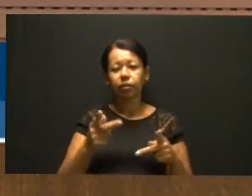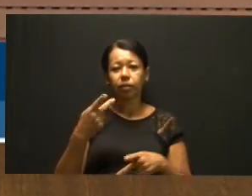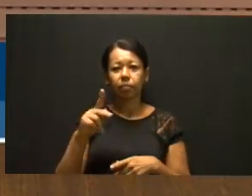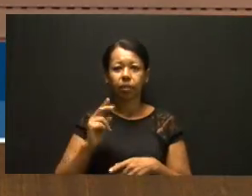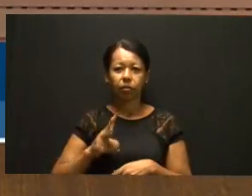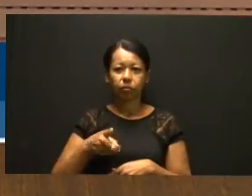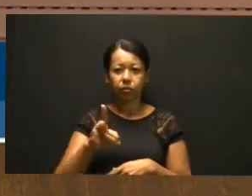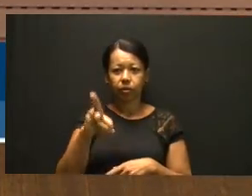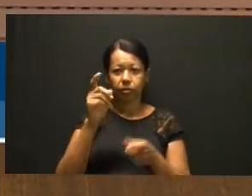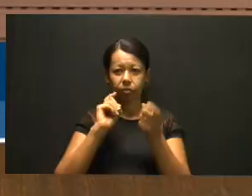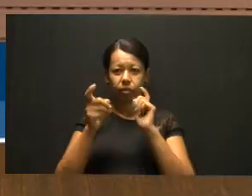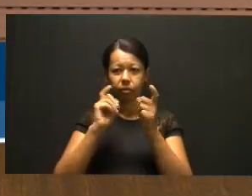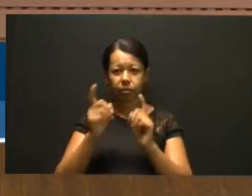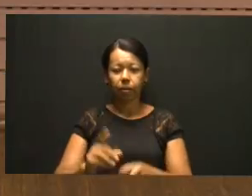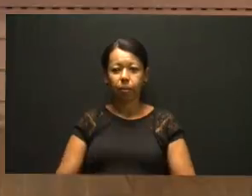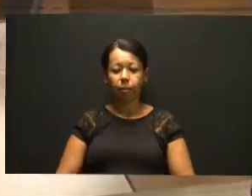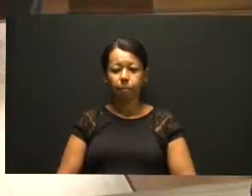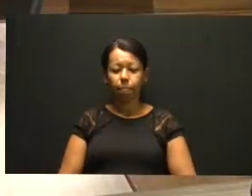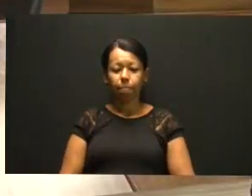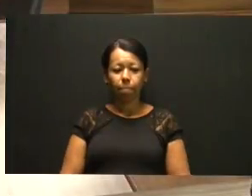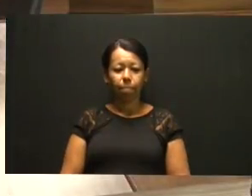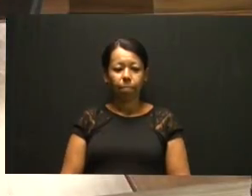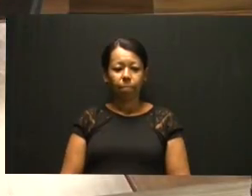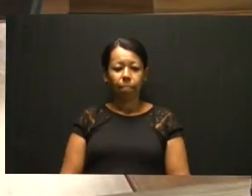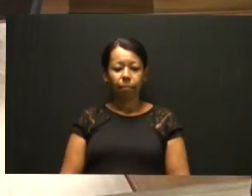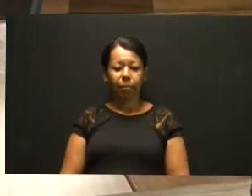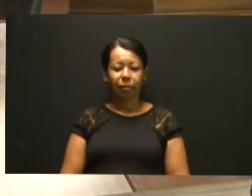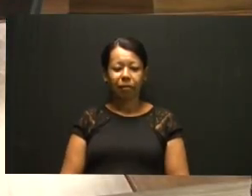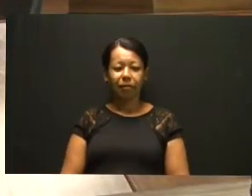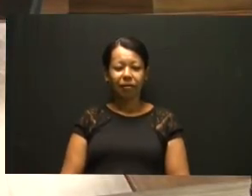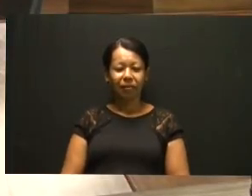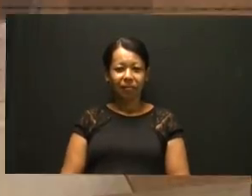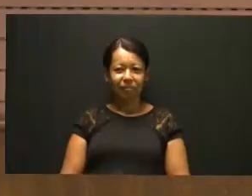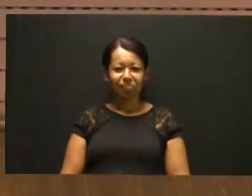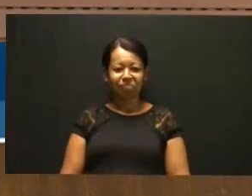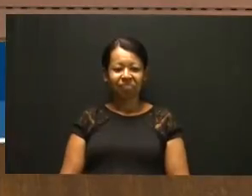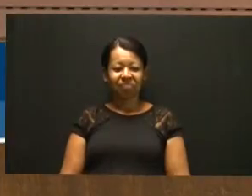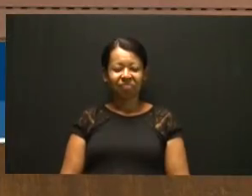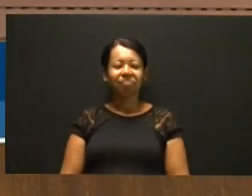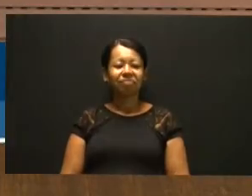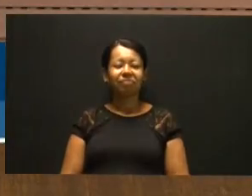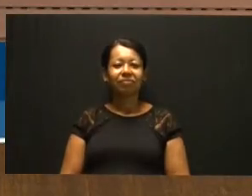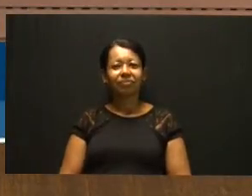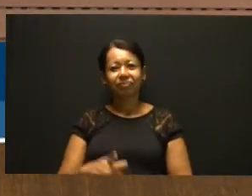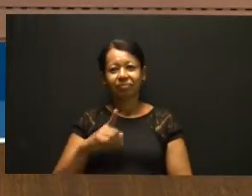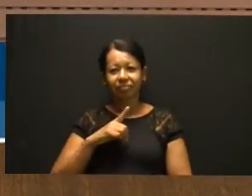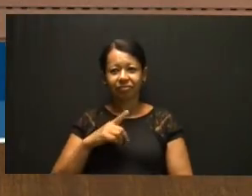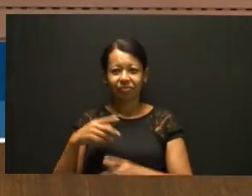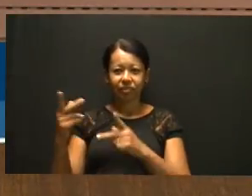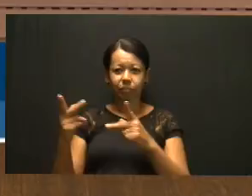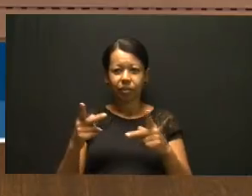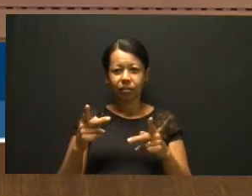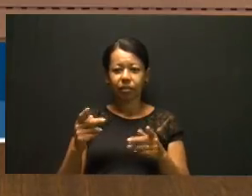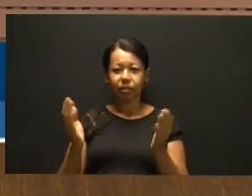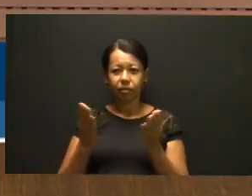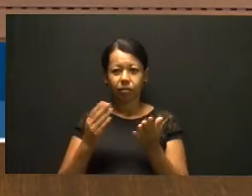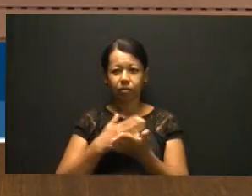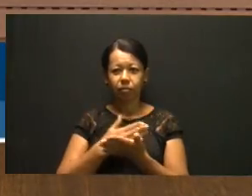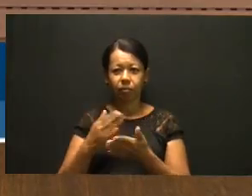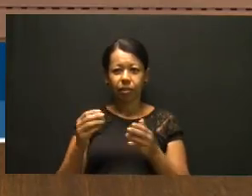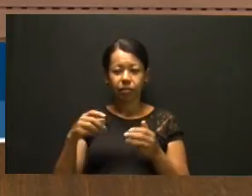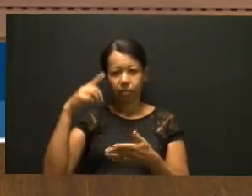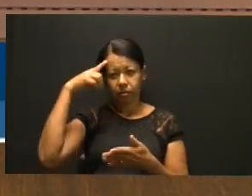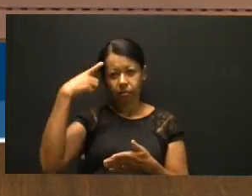para prosseguimento da sessão. Há número legal, senhor presidente. Havendo número legal, passamos à ordem do